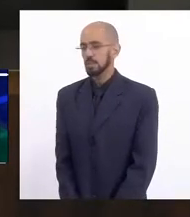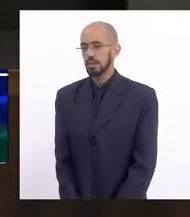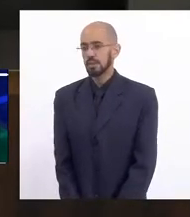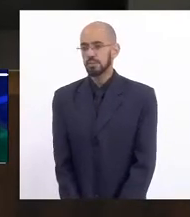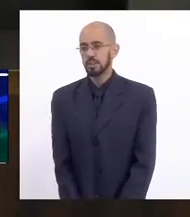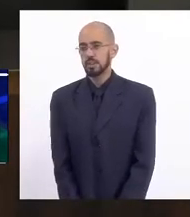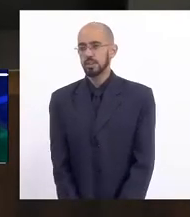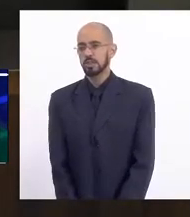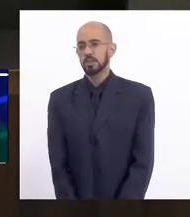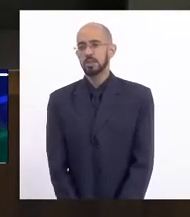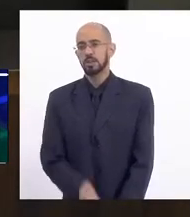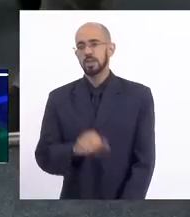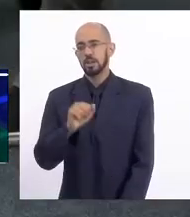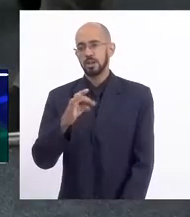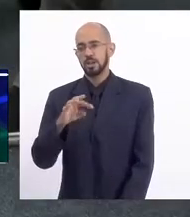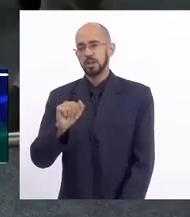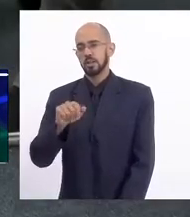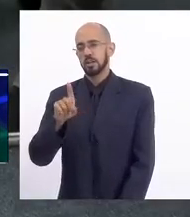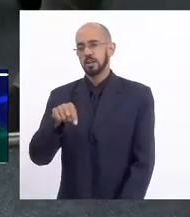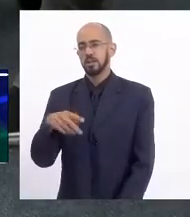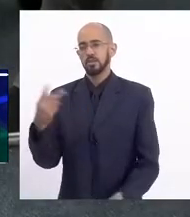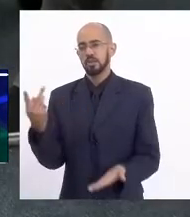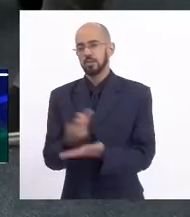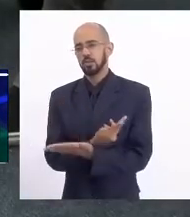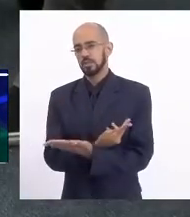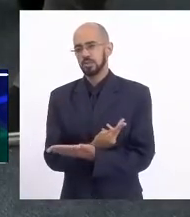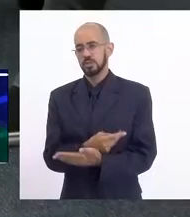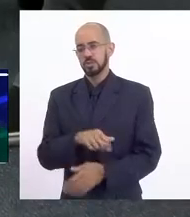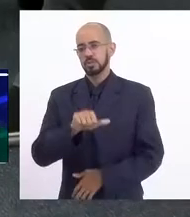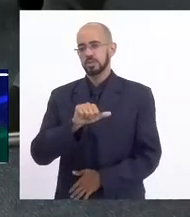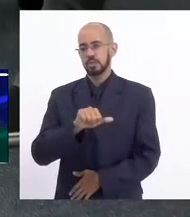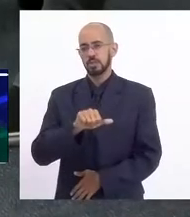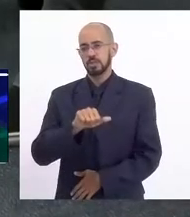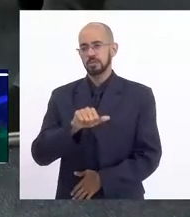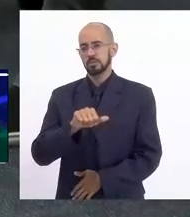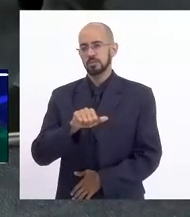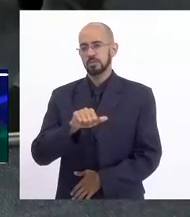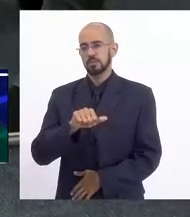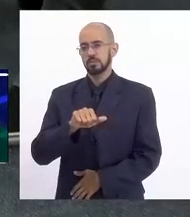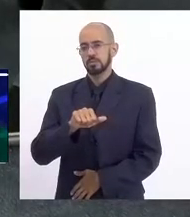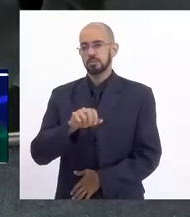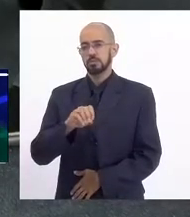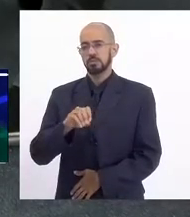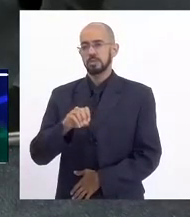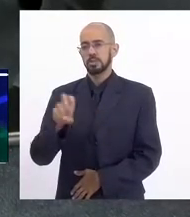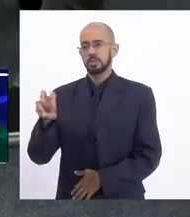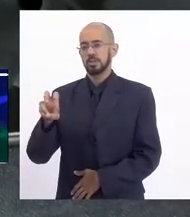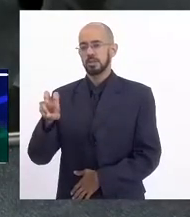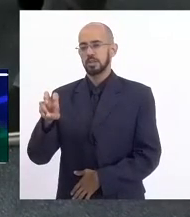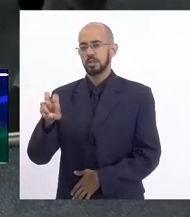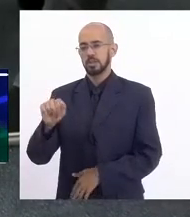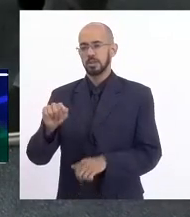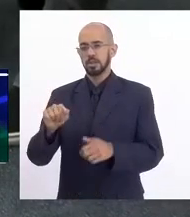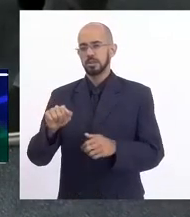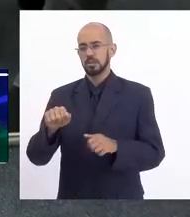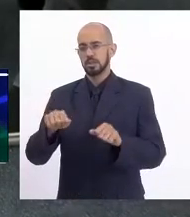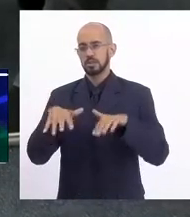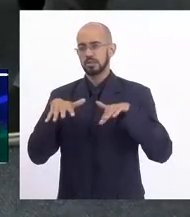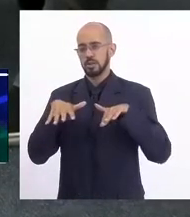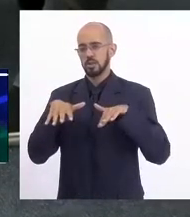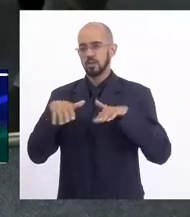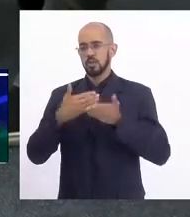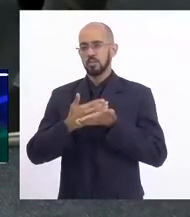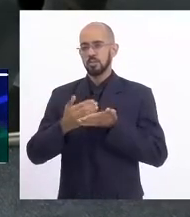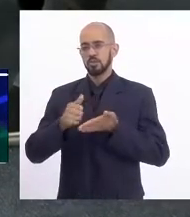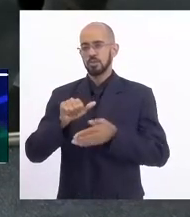A ata reflete com exatidão o ocorrido na 105ª sessão ordinária, que iniciada às 14 horas e